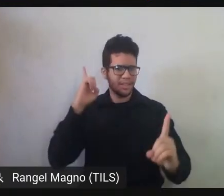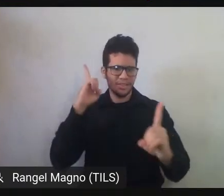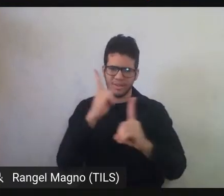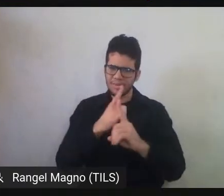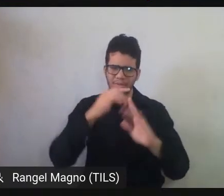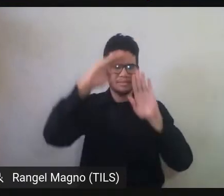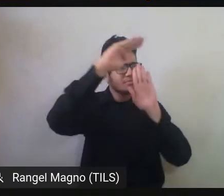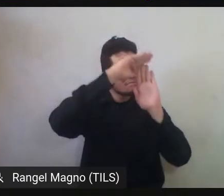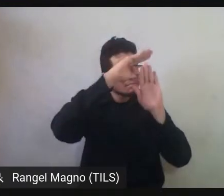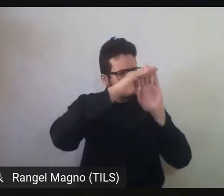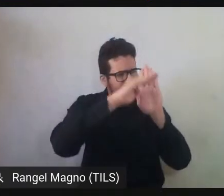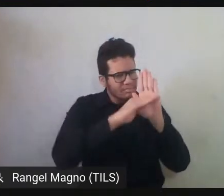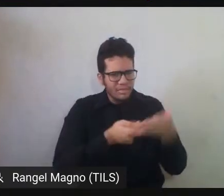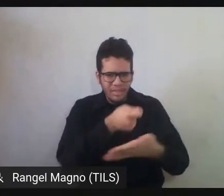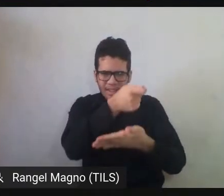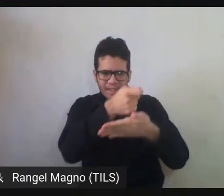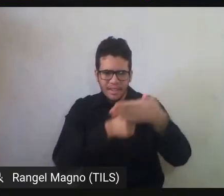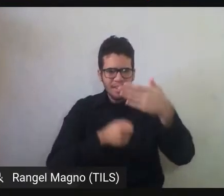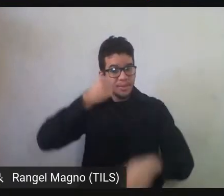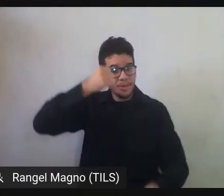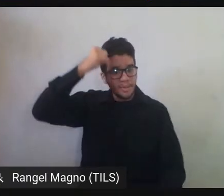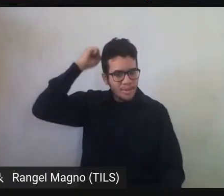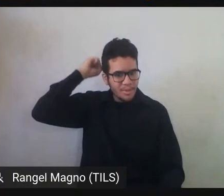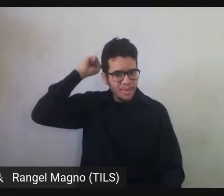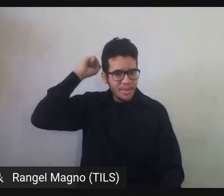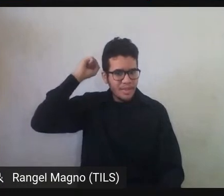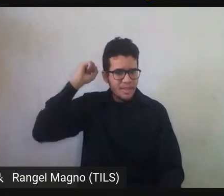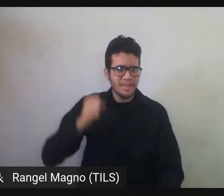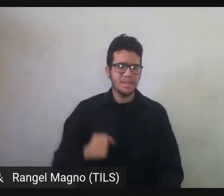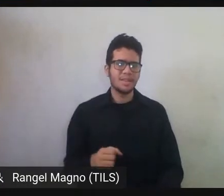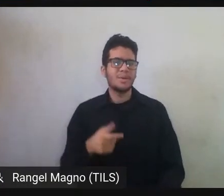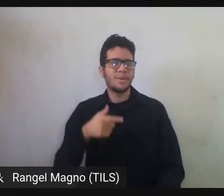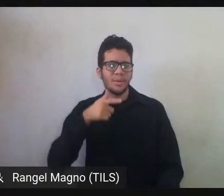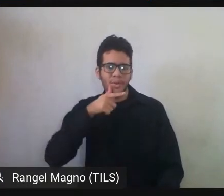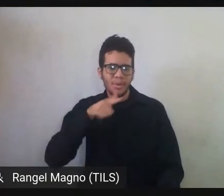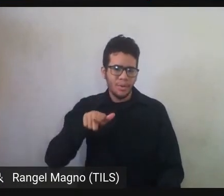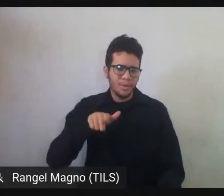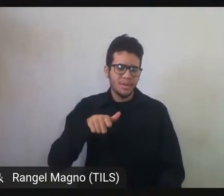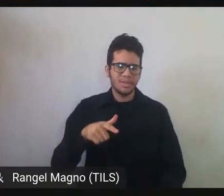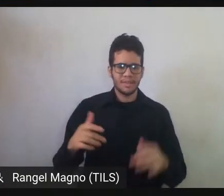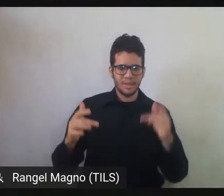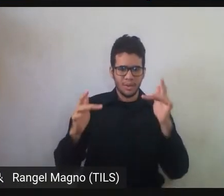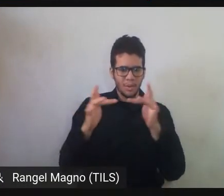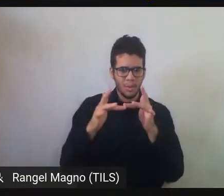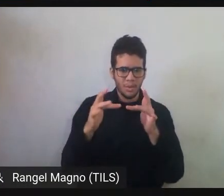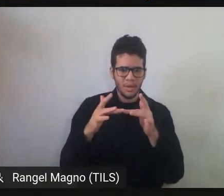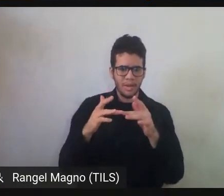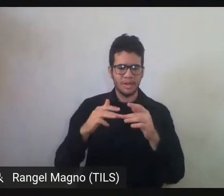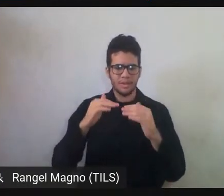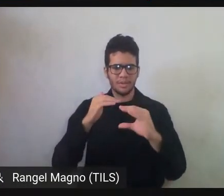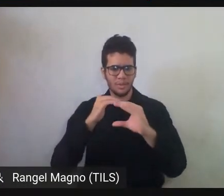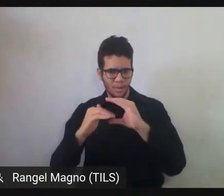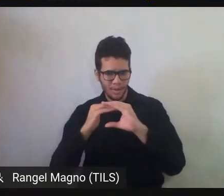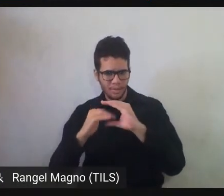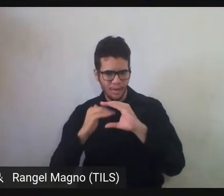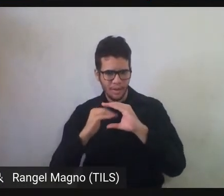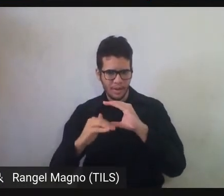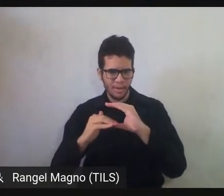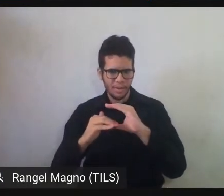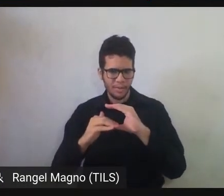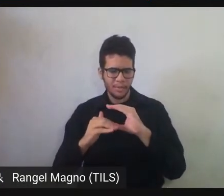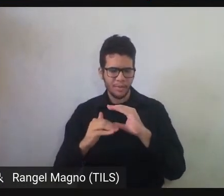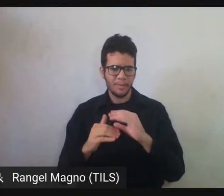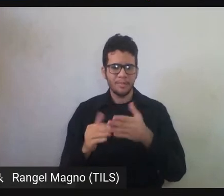de manuscritos do Sossir e você pode entrar em contato que tem um e-mail já lá como entrar em contato para